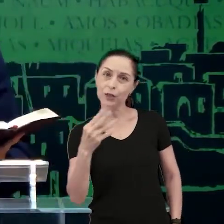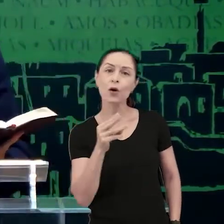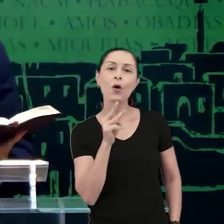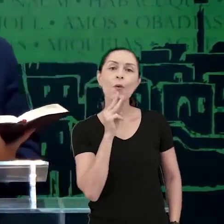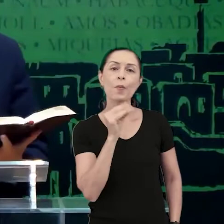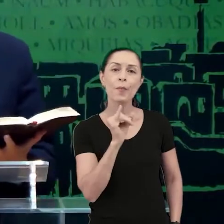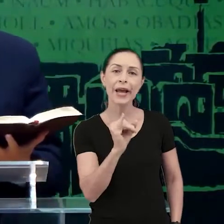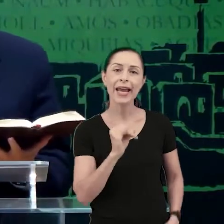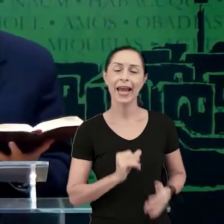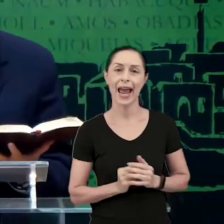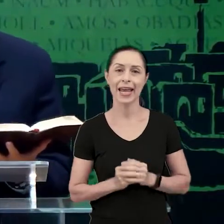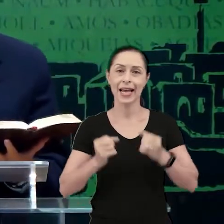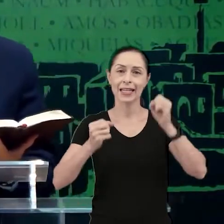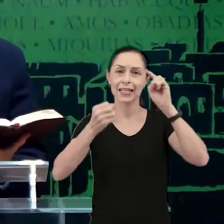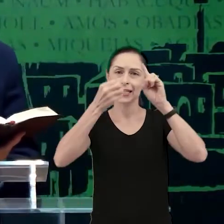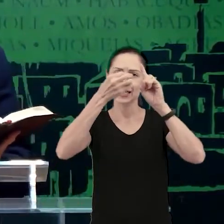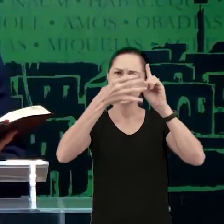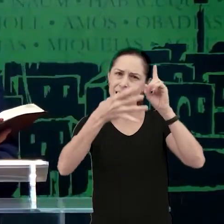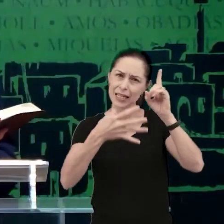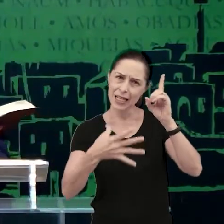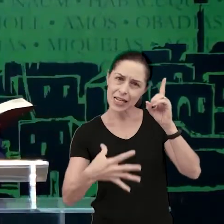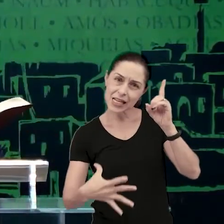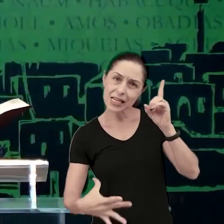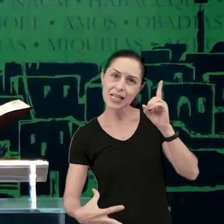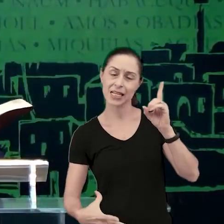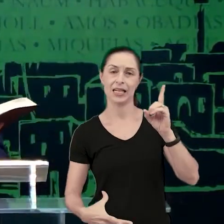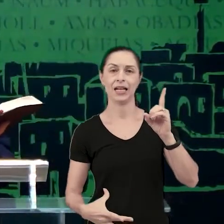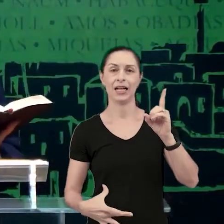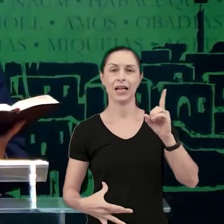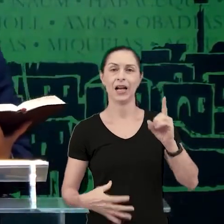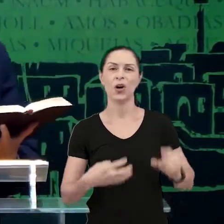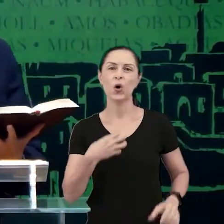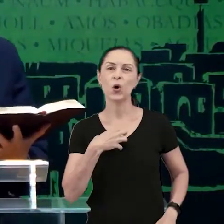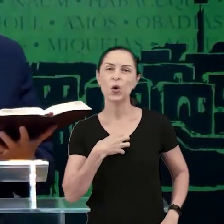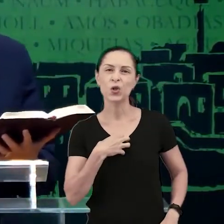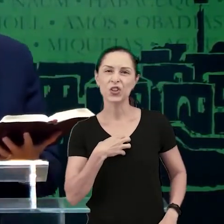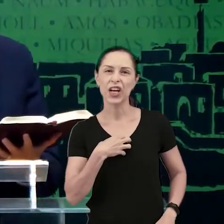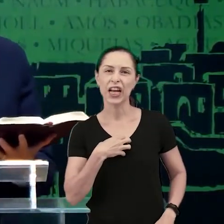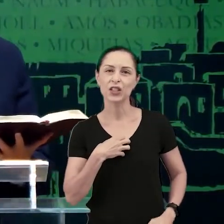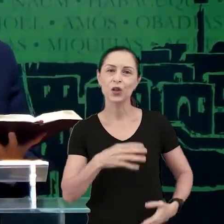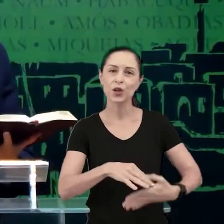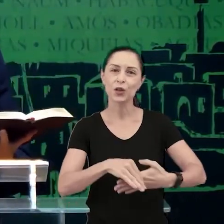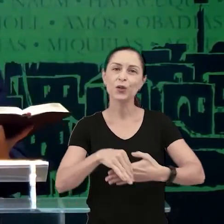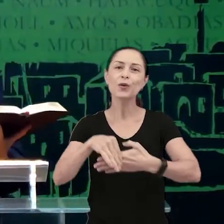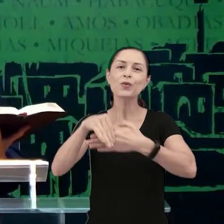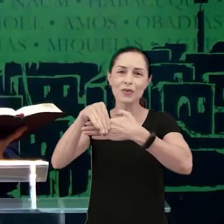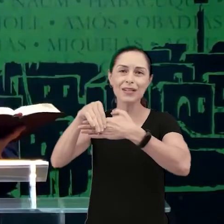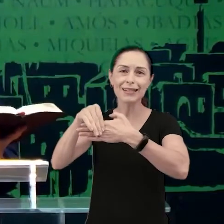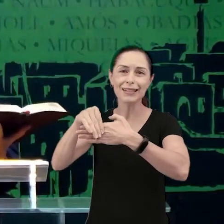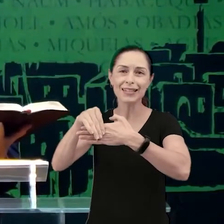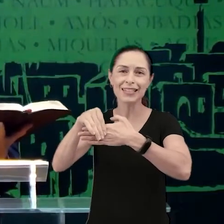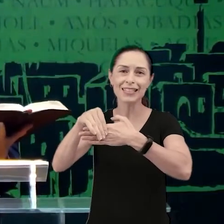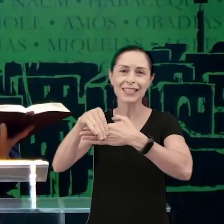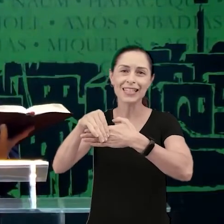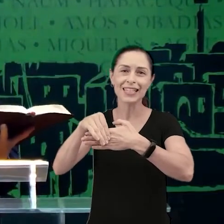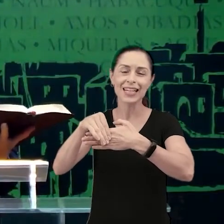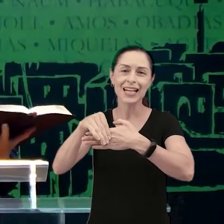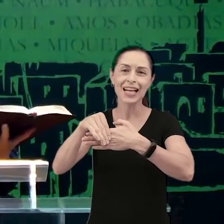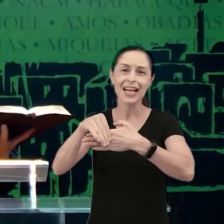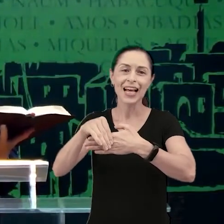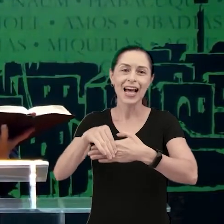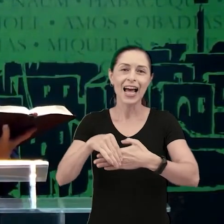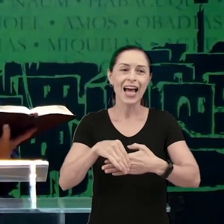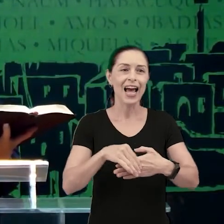Miqueias faz uma definição clara da degradação generalizada da liderança. Quando ele diz o melhor deles, ele está falando dos príncipes,